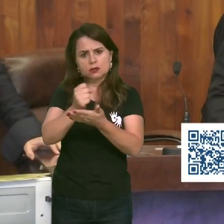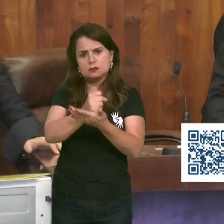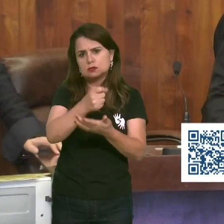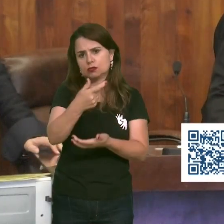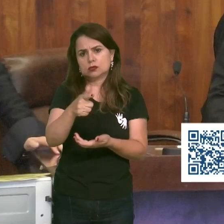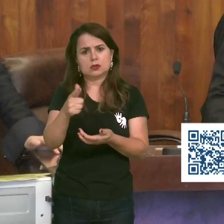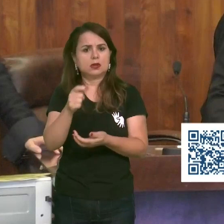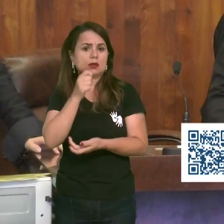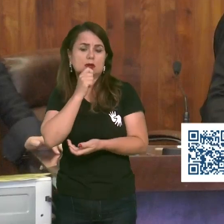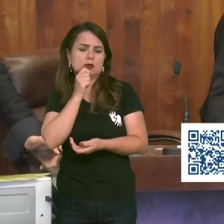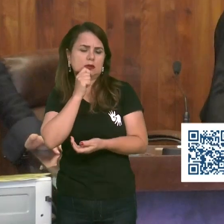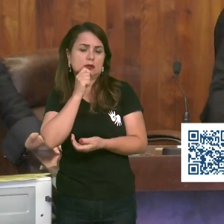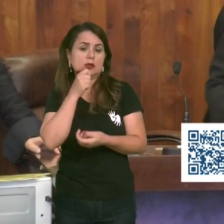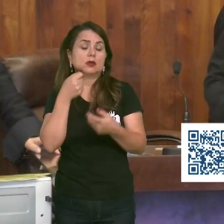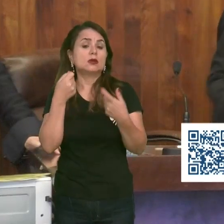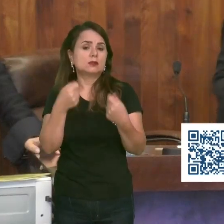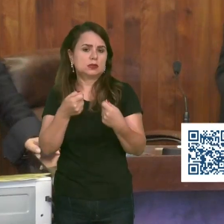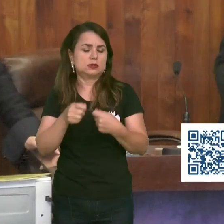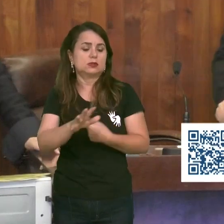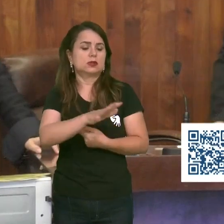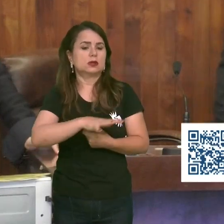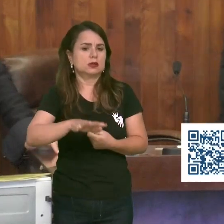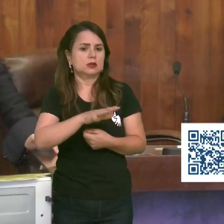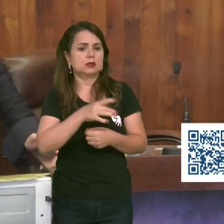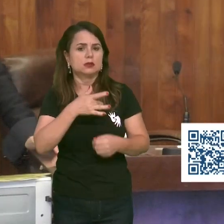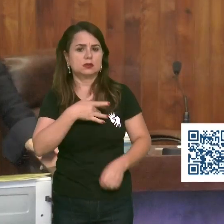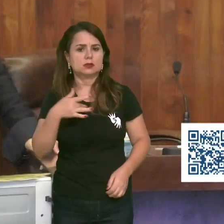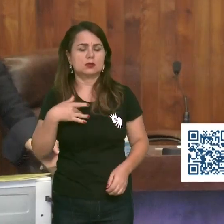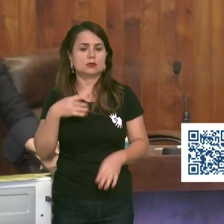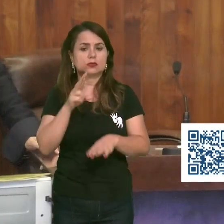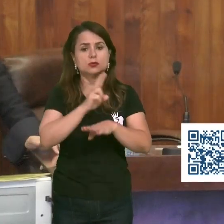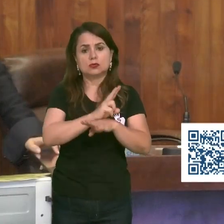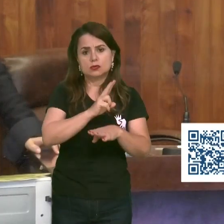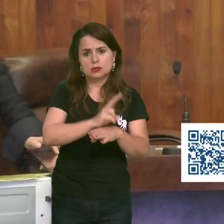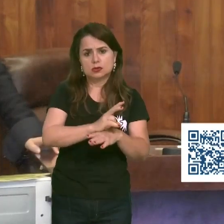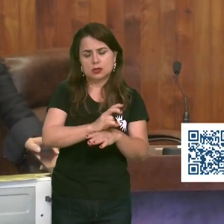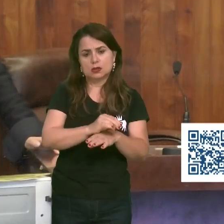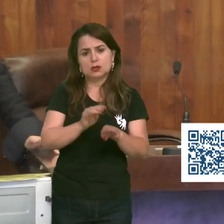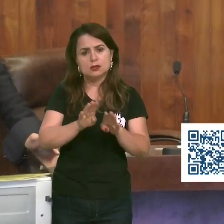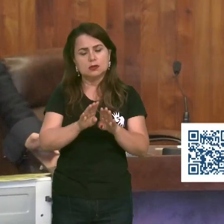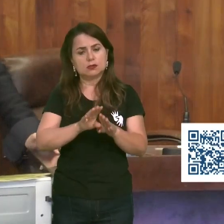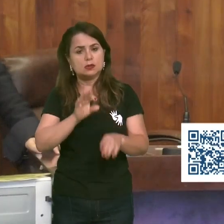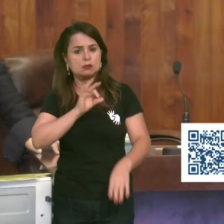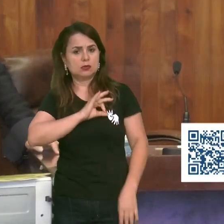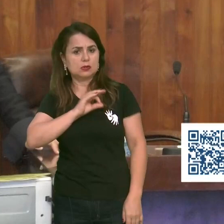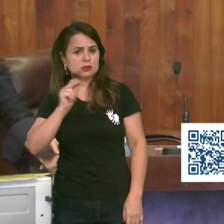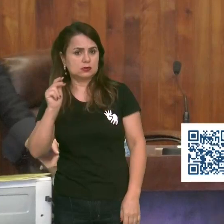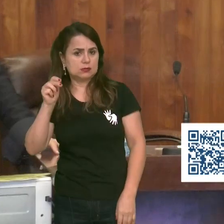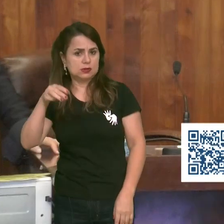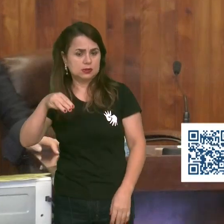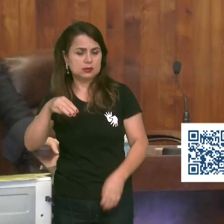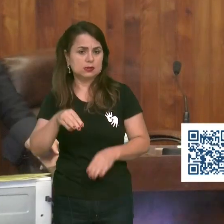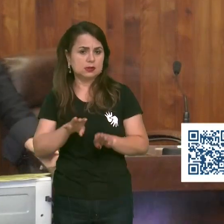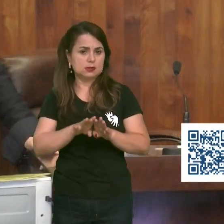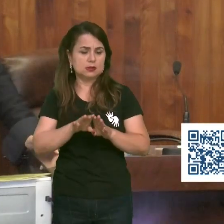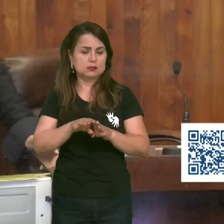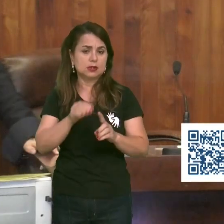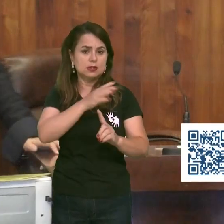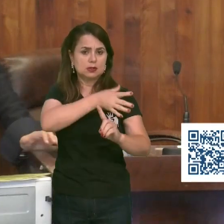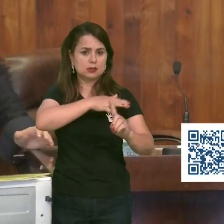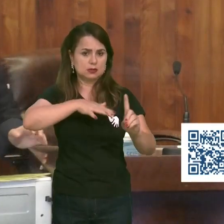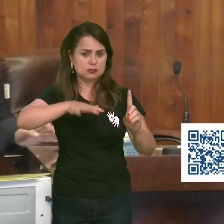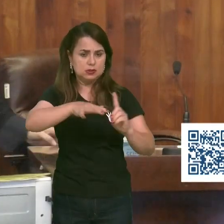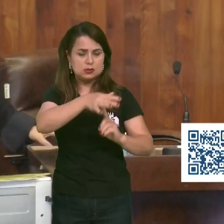tal ação para atendimento na área da saúde conhecimento das polícias militar e ambiental diversas áreas da Educação